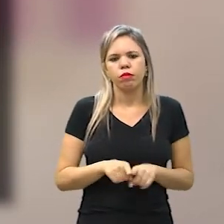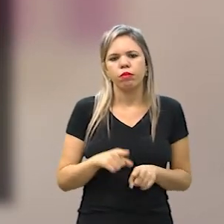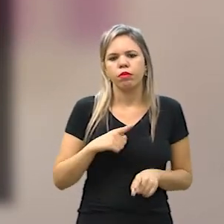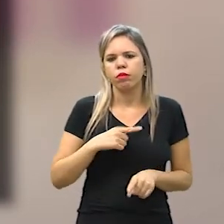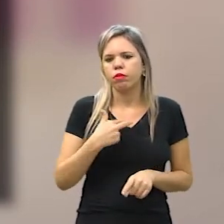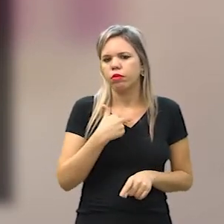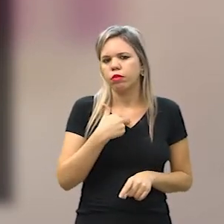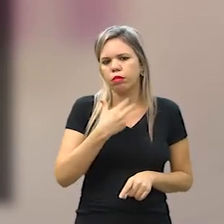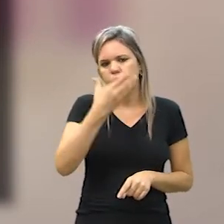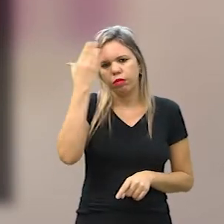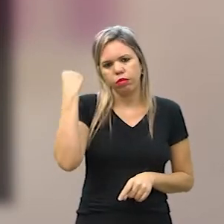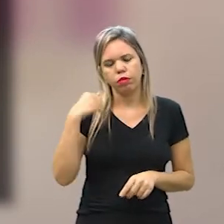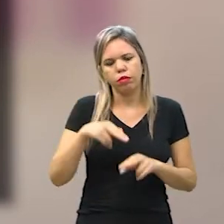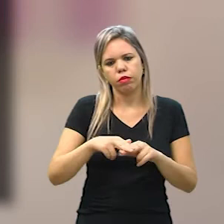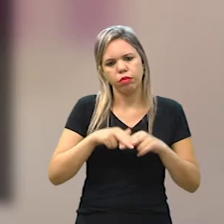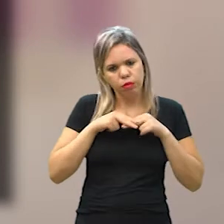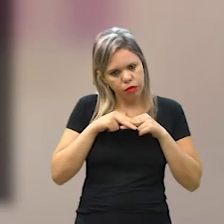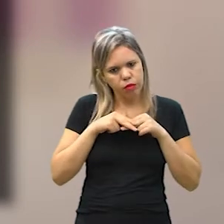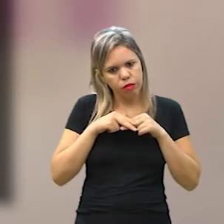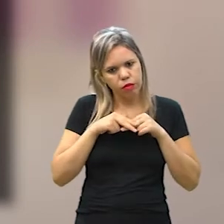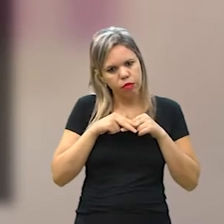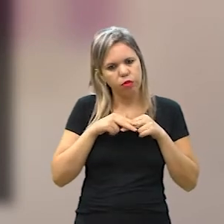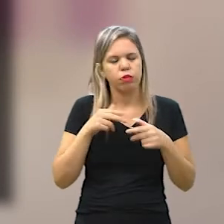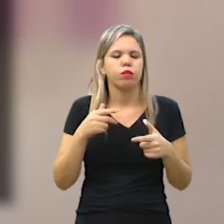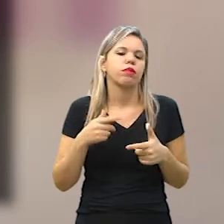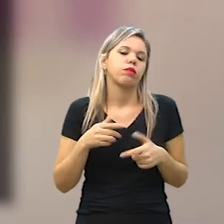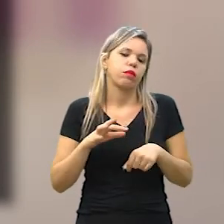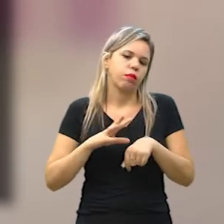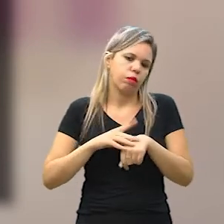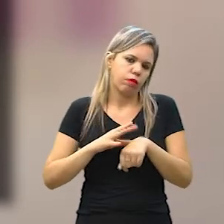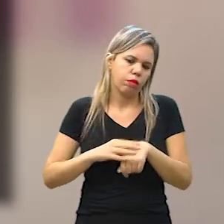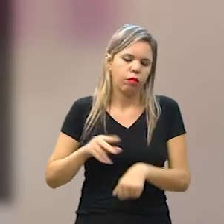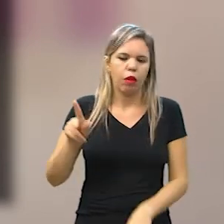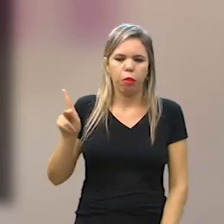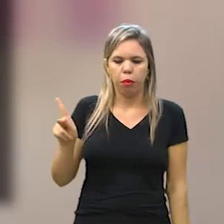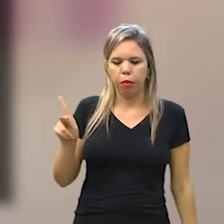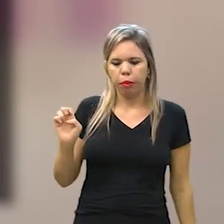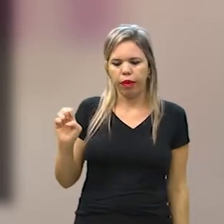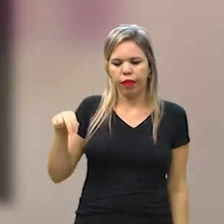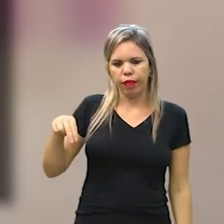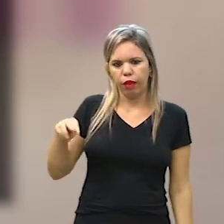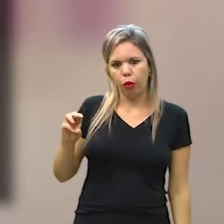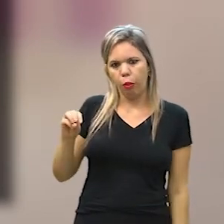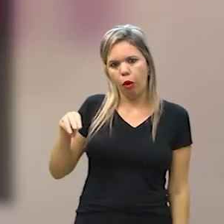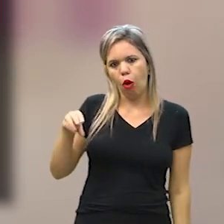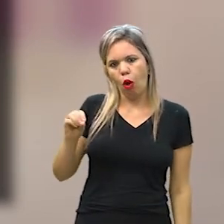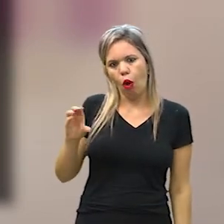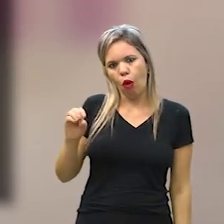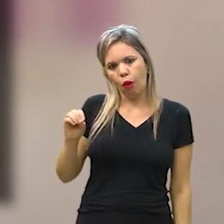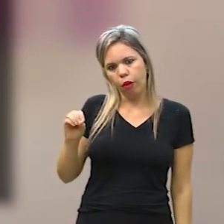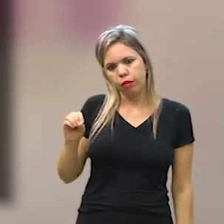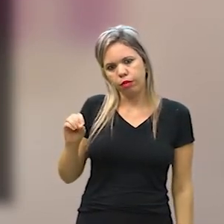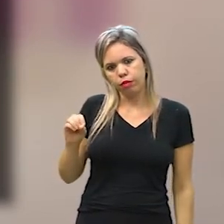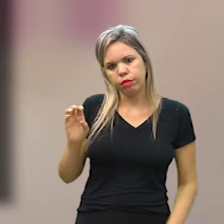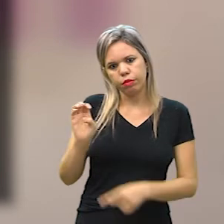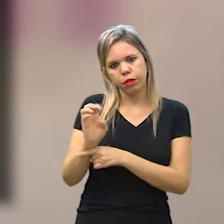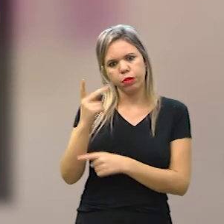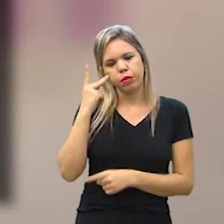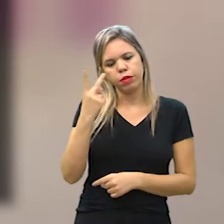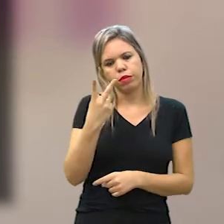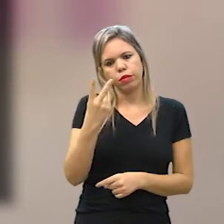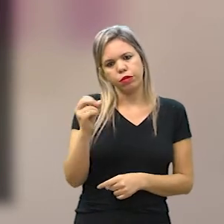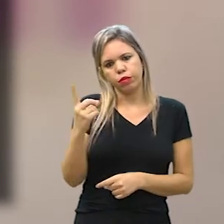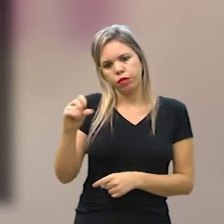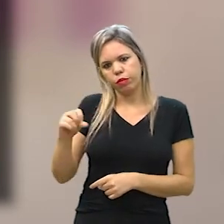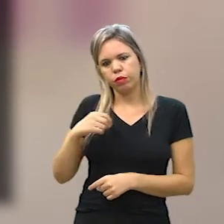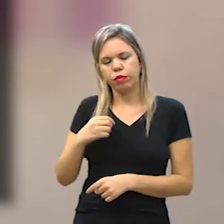pode esquecer que a meningite pode ser causada pelo pneumococo, tá? Então, no estado de São Paulo, em 2019, nós